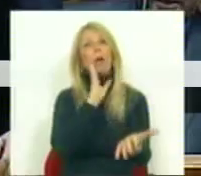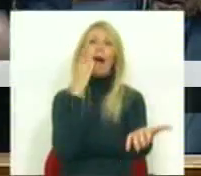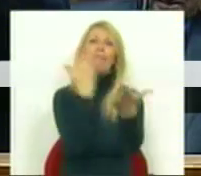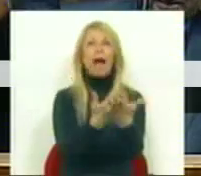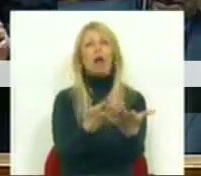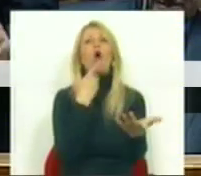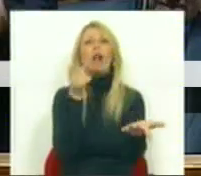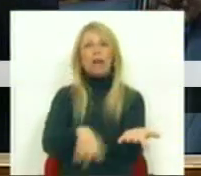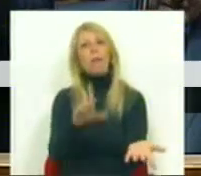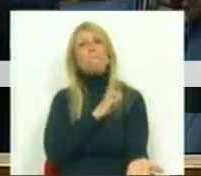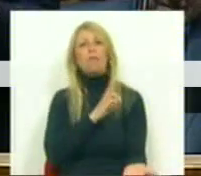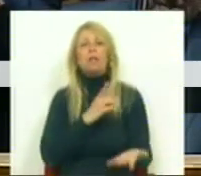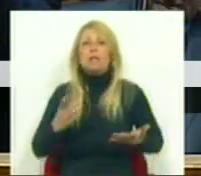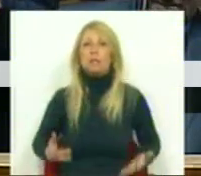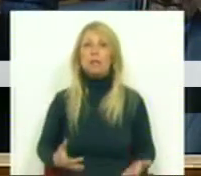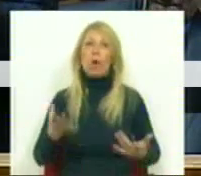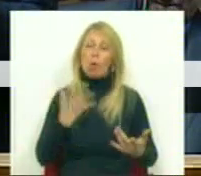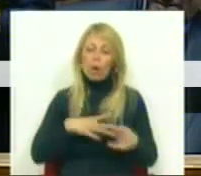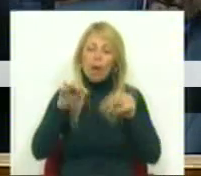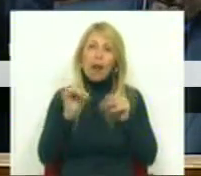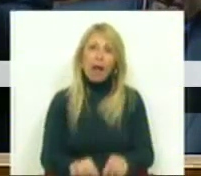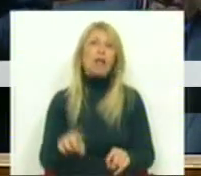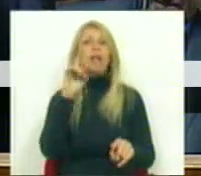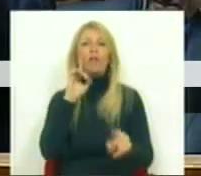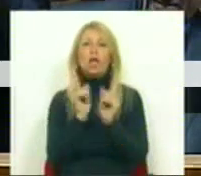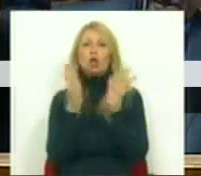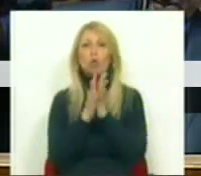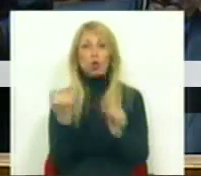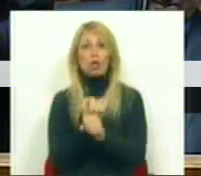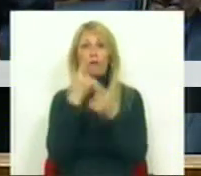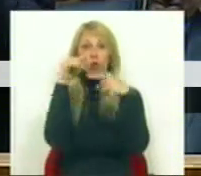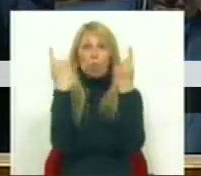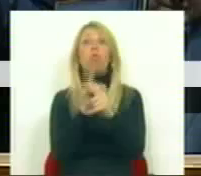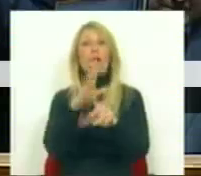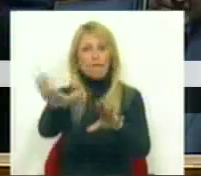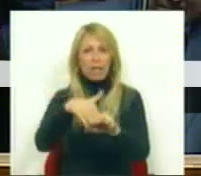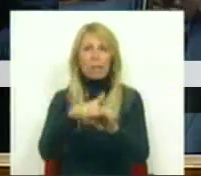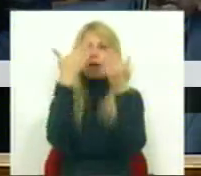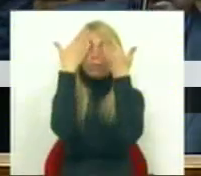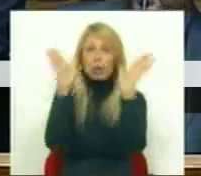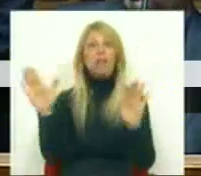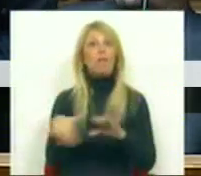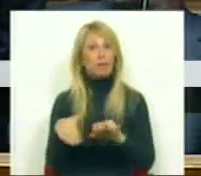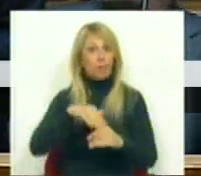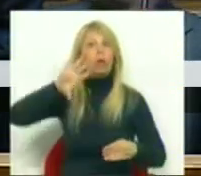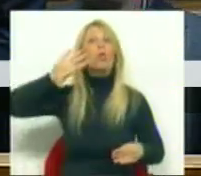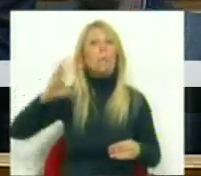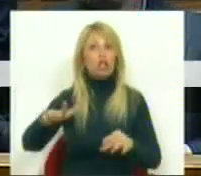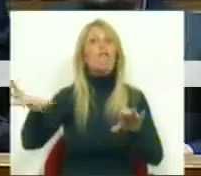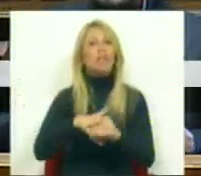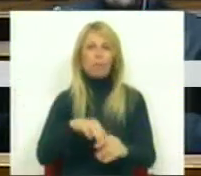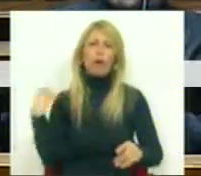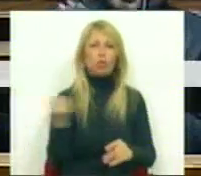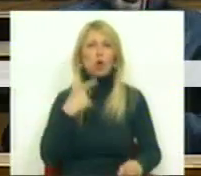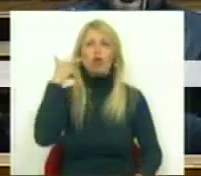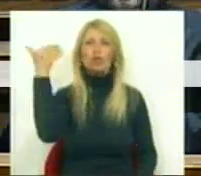reprivatização. E eu quero defender aqui todos os serviços públicos, porque eles fazem parte da democracia, fazem parte deste país e fazem parte do nosso futuro.